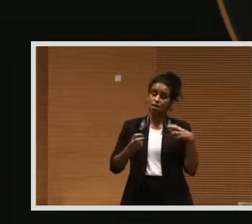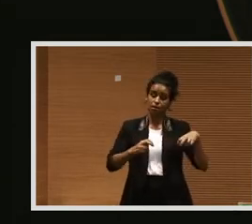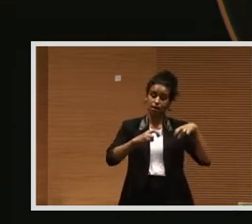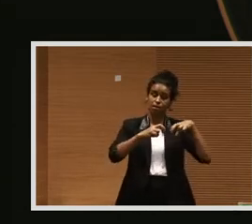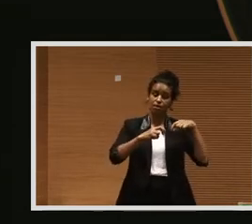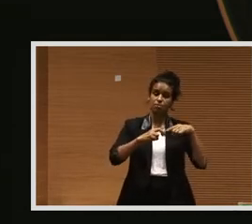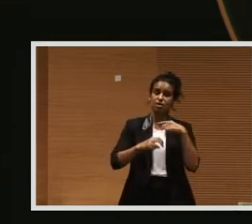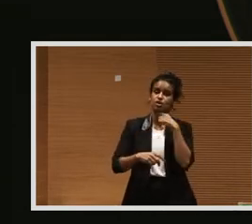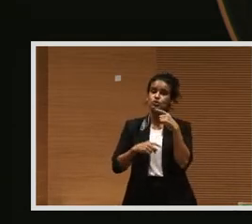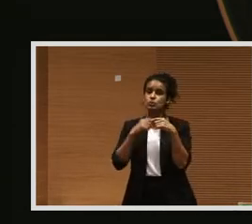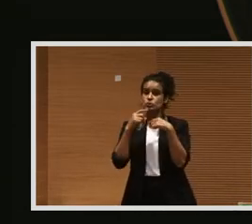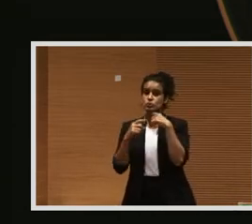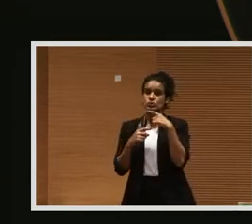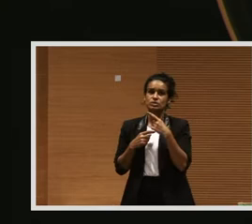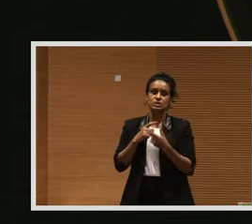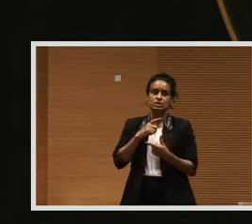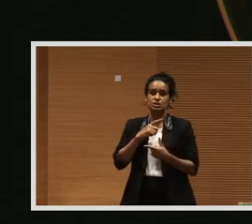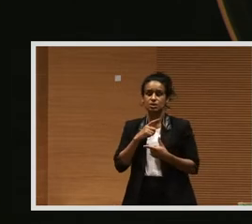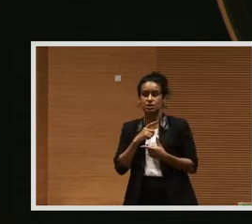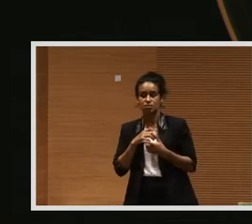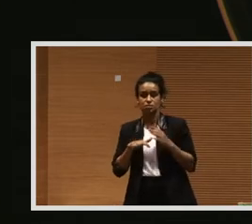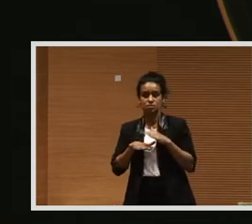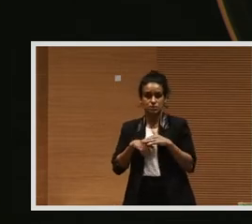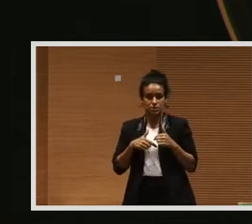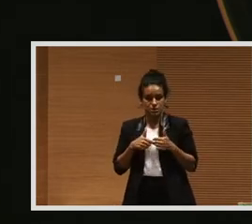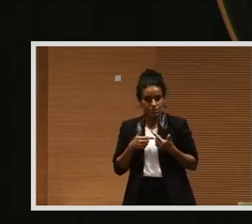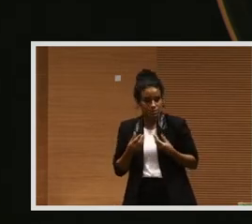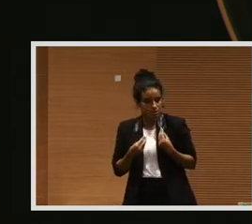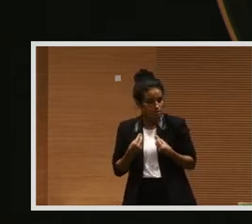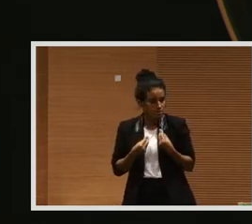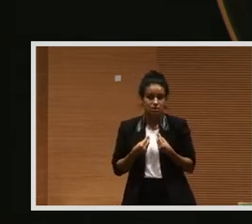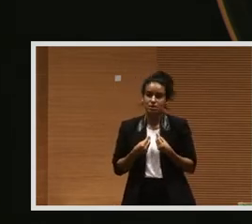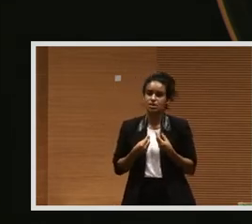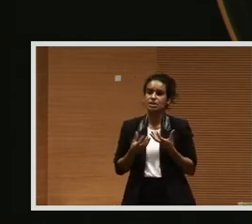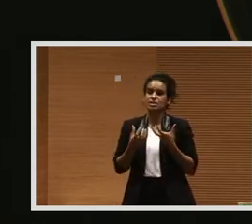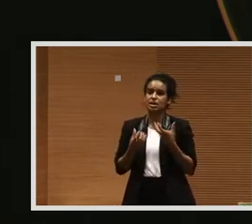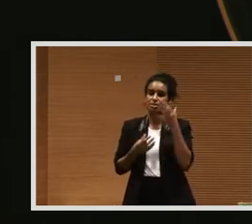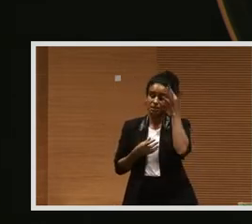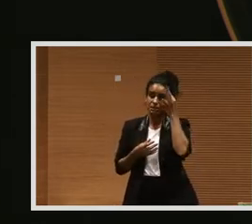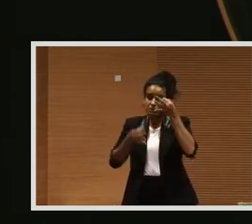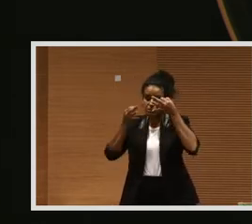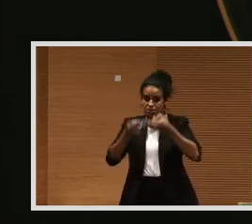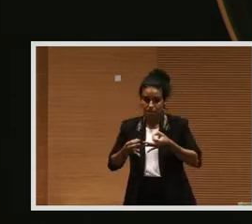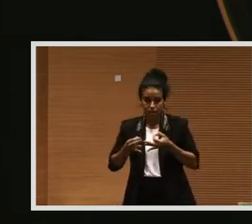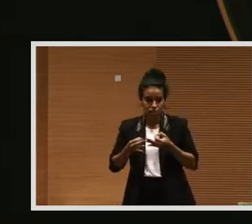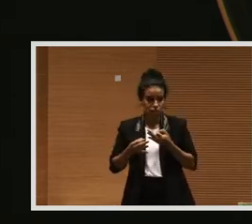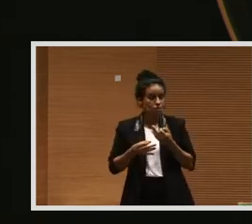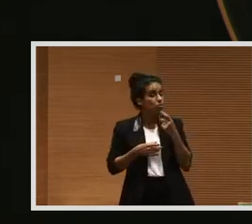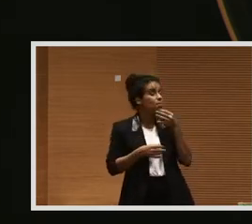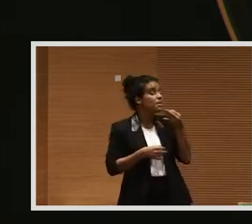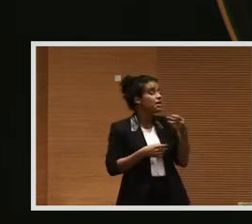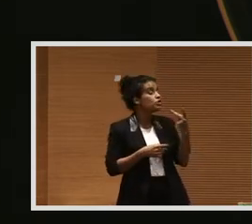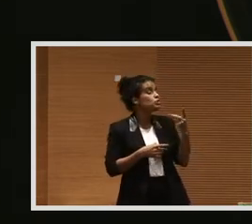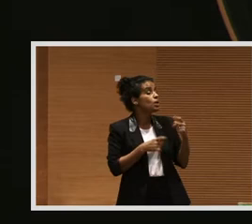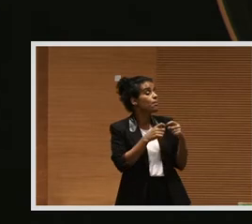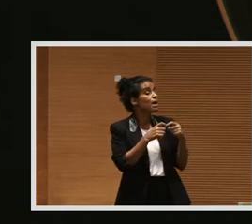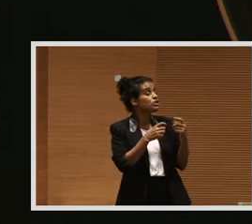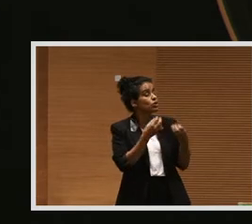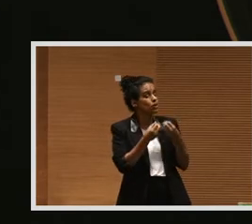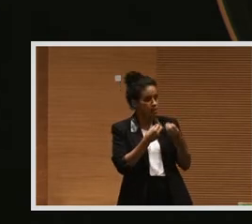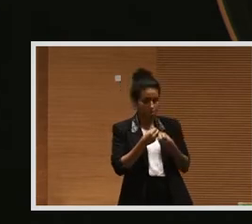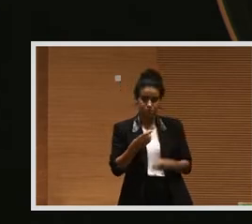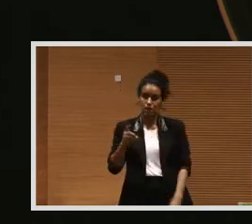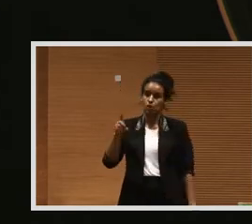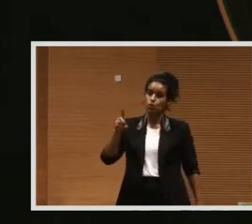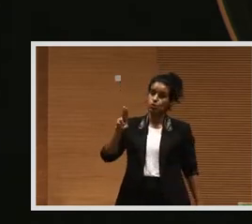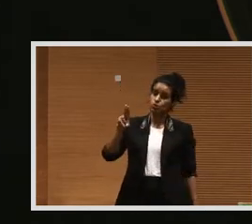algumas coisas e queriam saber se estava correto o que eles tinham feito, o que eu achava. Então, o Dudu, um garoto de